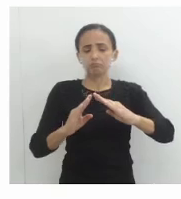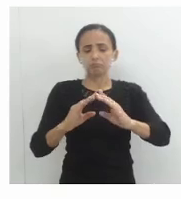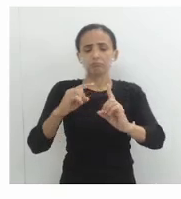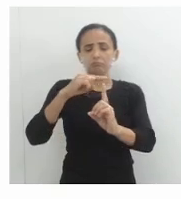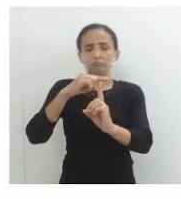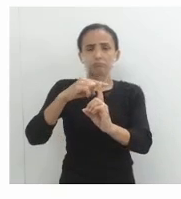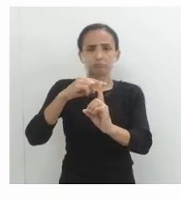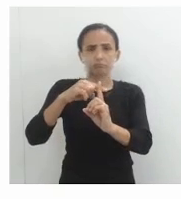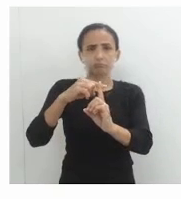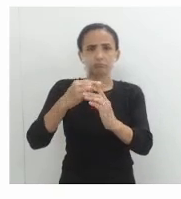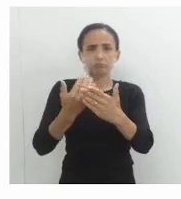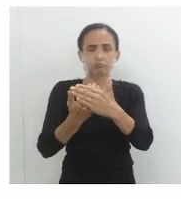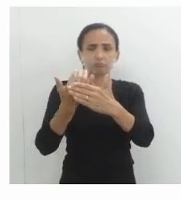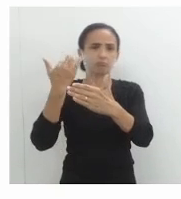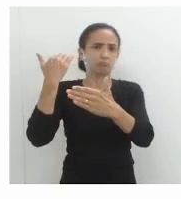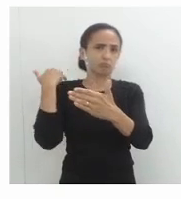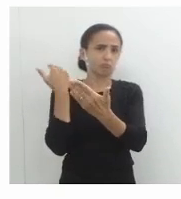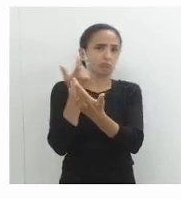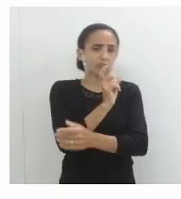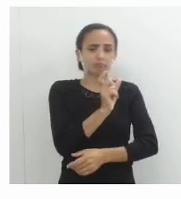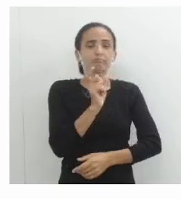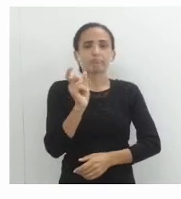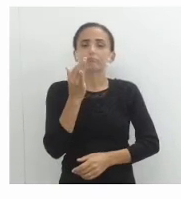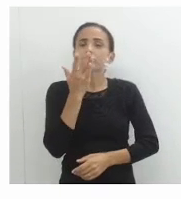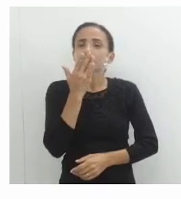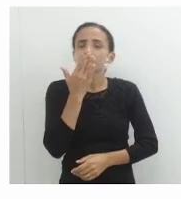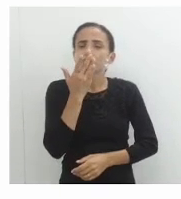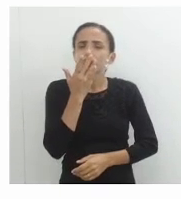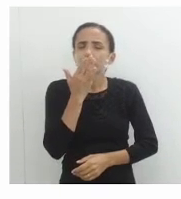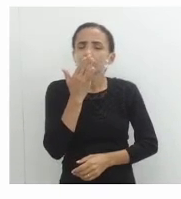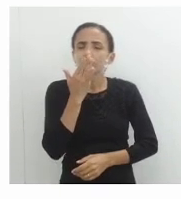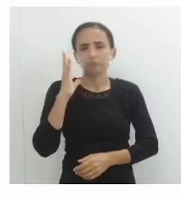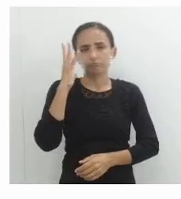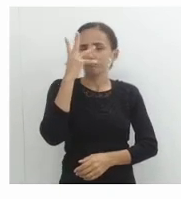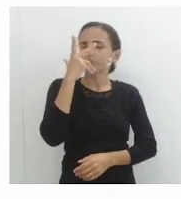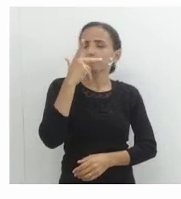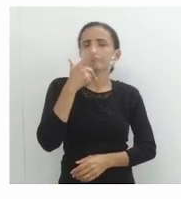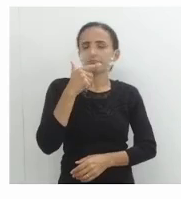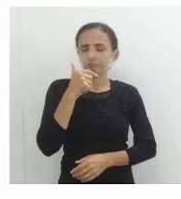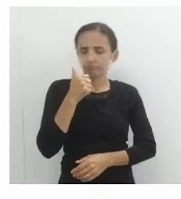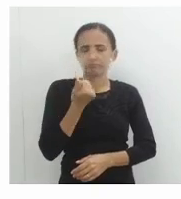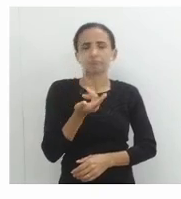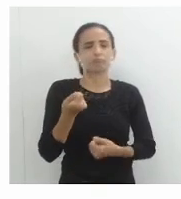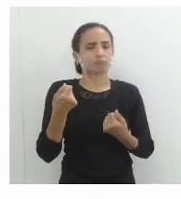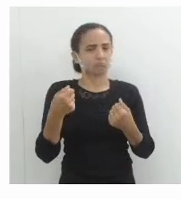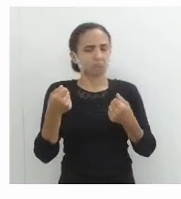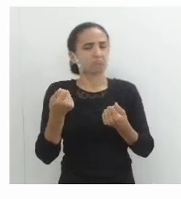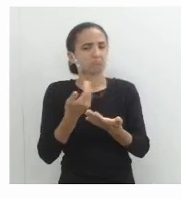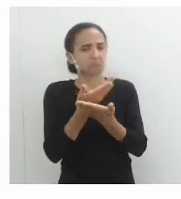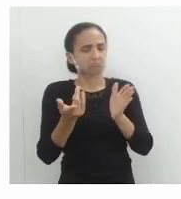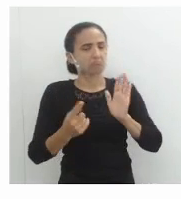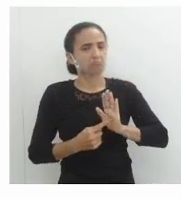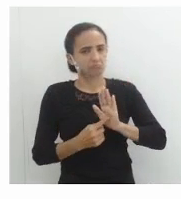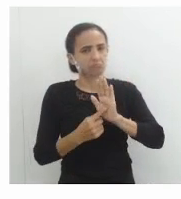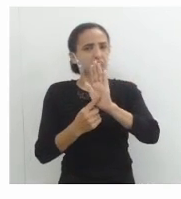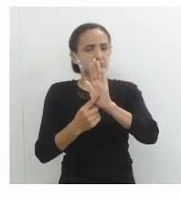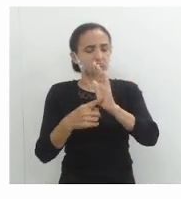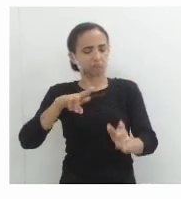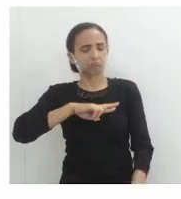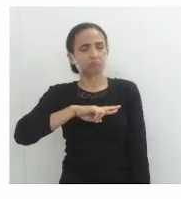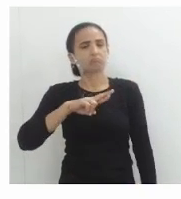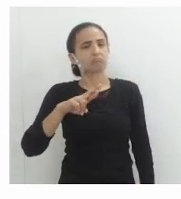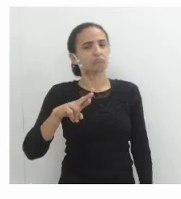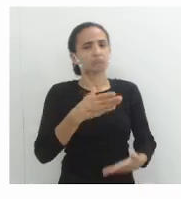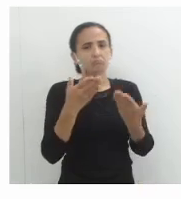você pode observar nessa imagem, né, uma imagem de um vitral, né, enfim, eles vão ter essa representação mais religiosa,